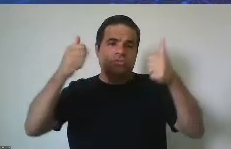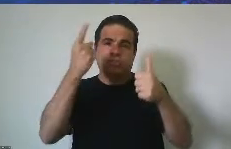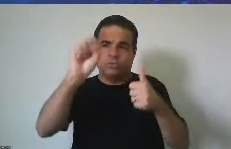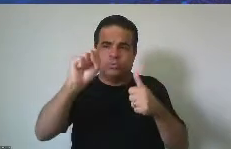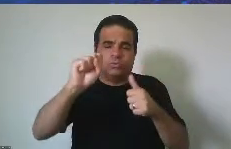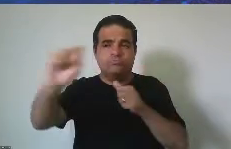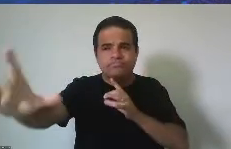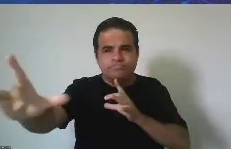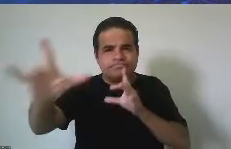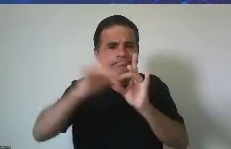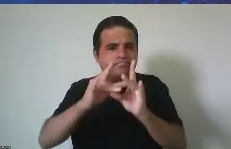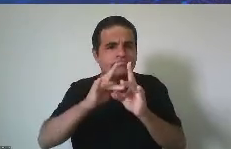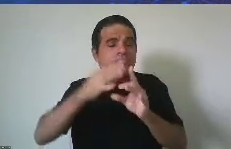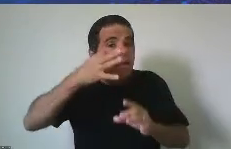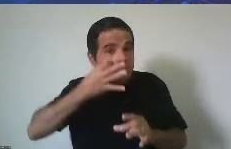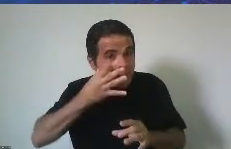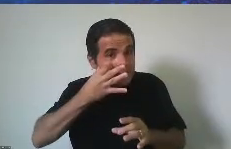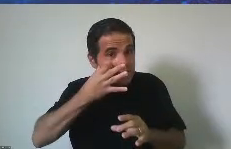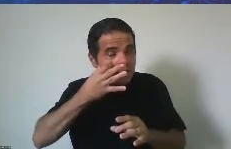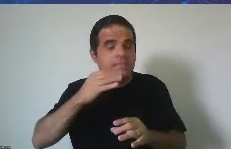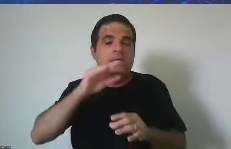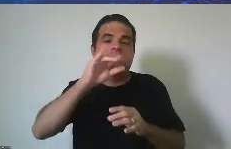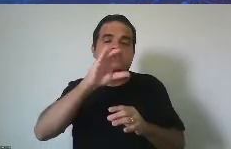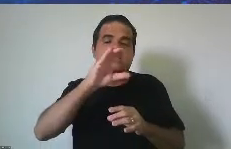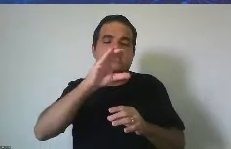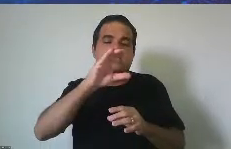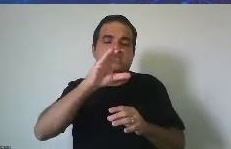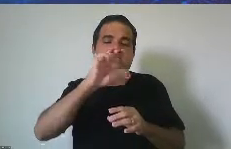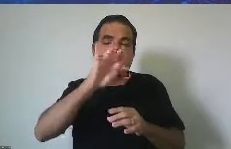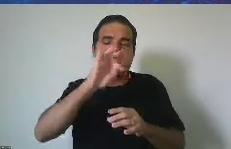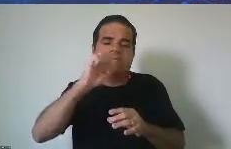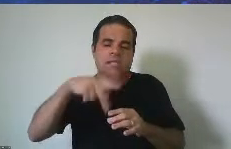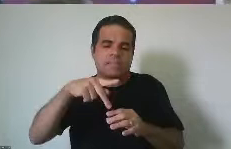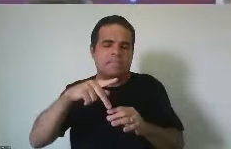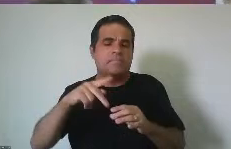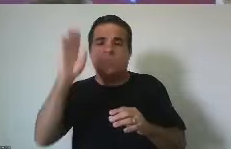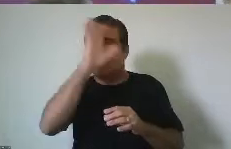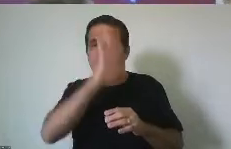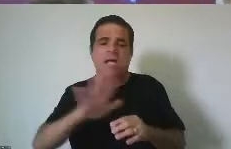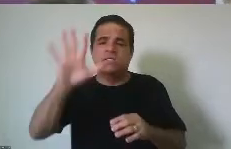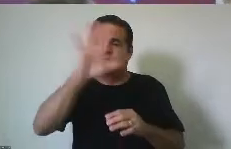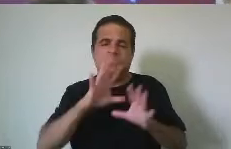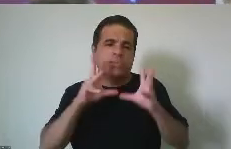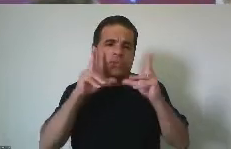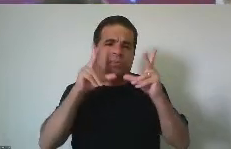mais na presença das setep no país todo honestima